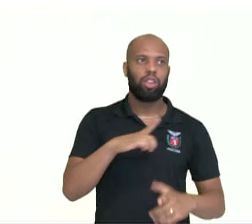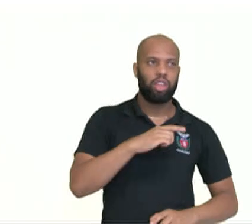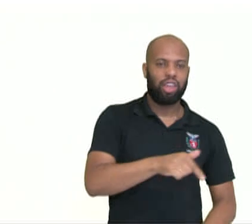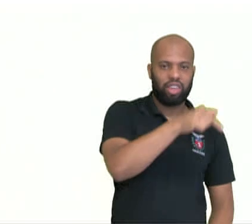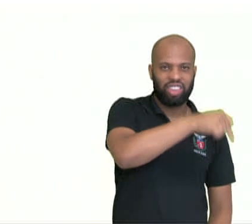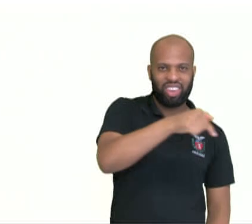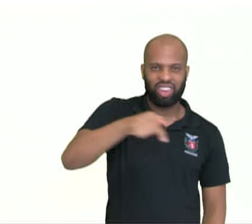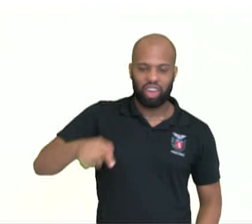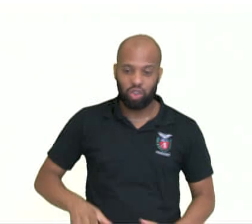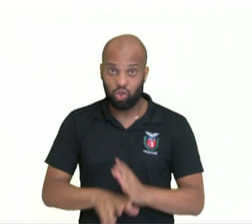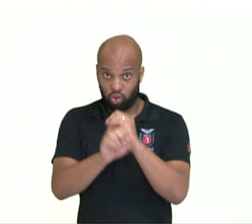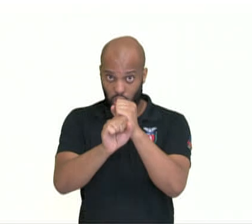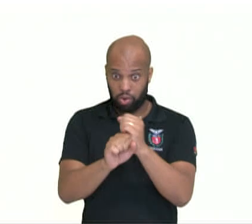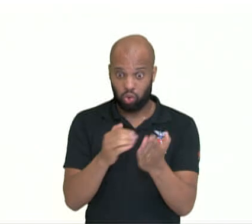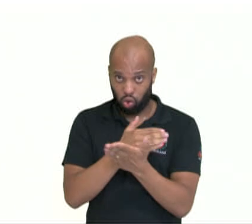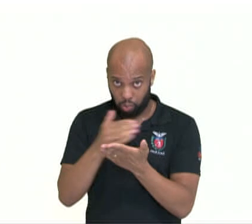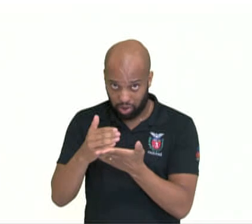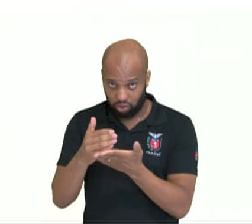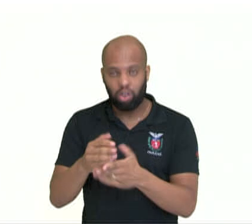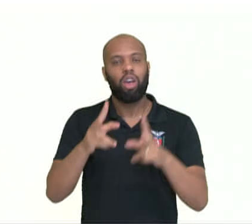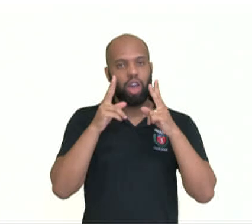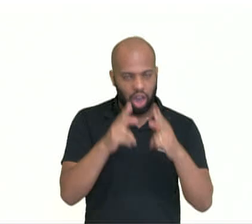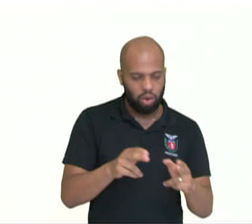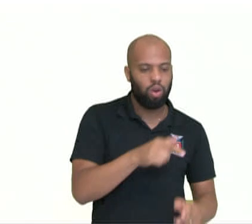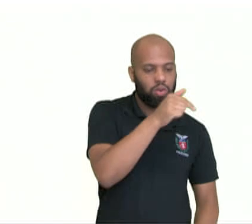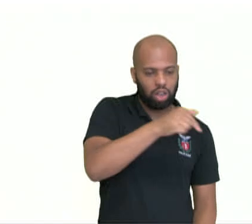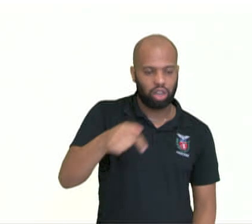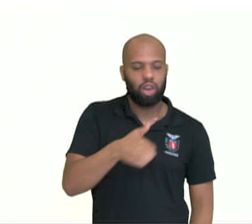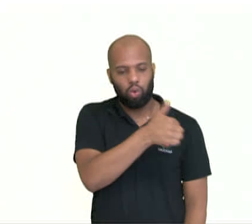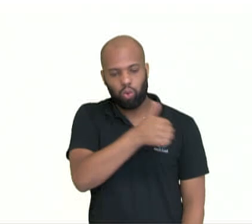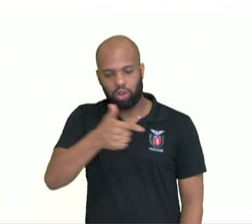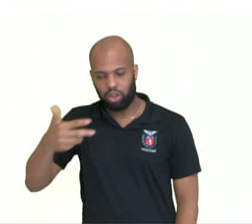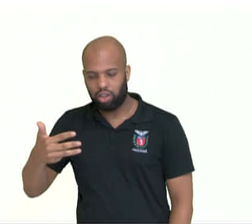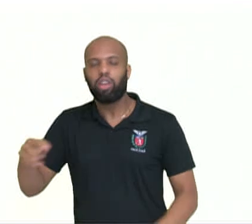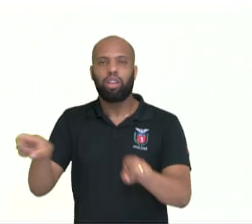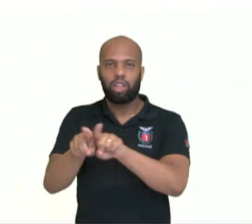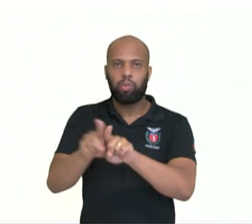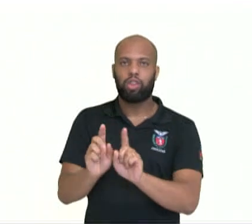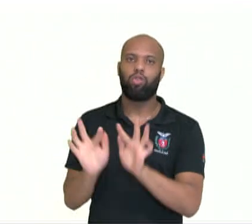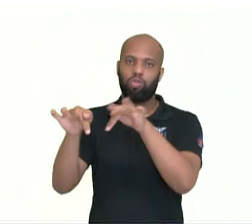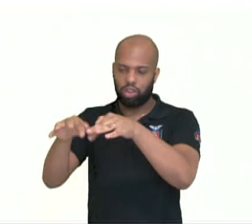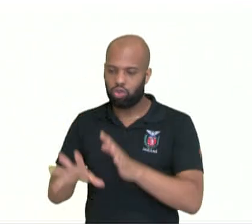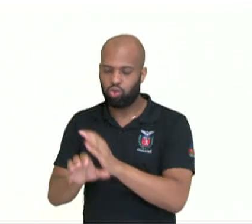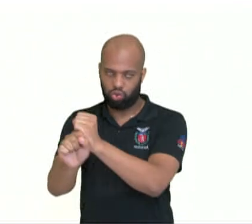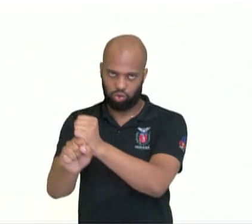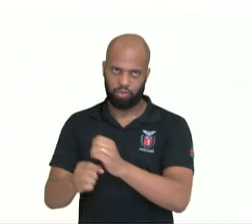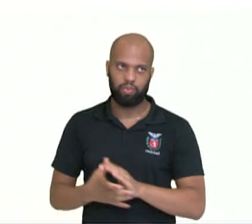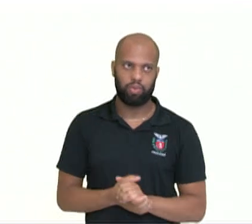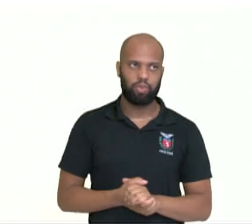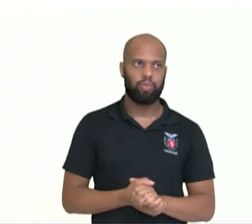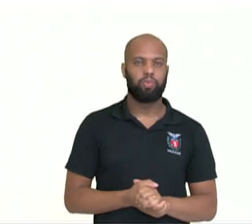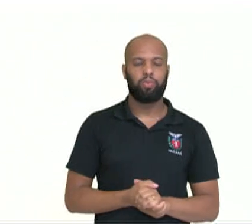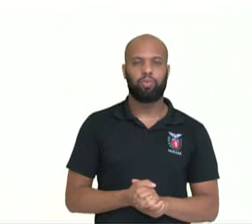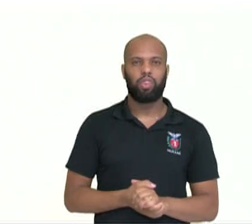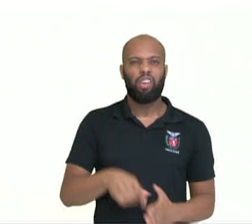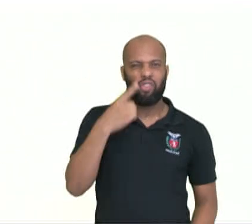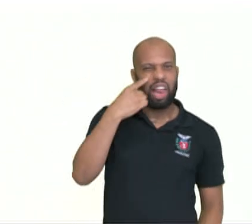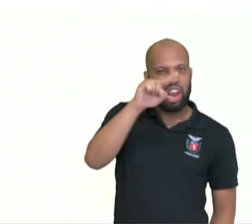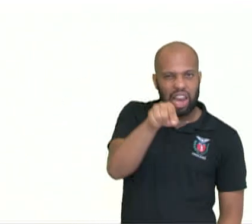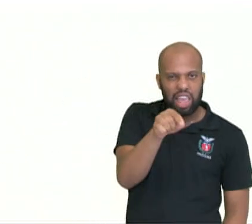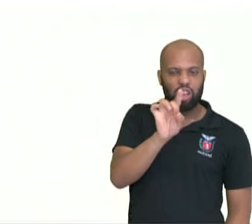mais Q3 é igual a Q1' mais Q2' mais Q3'. Linha a gente usa para poder diferenciar um